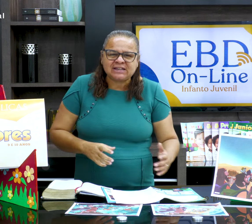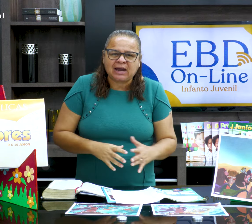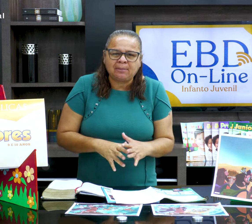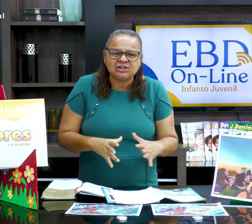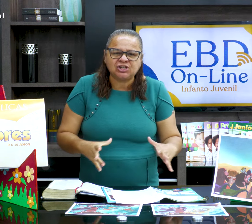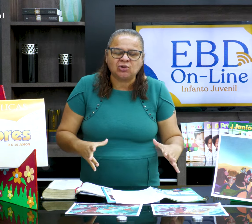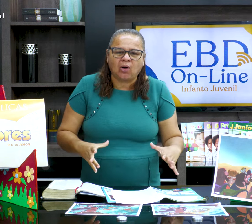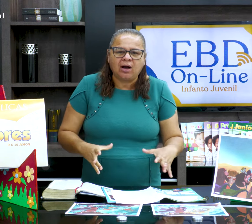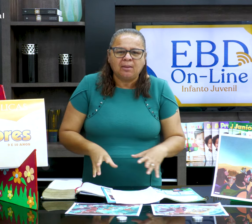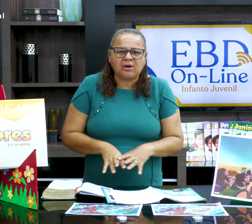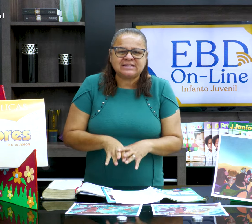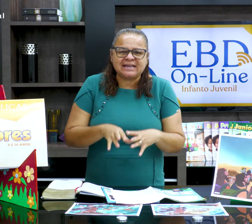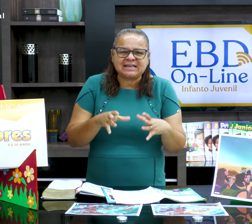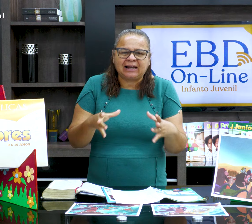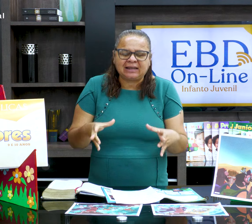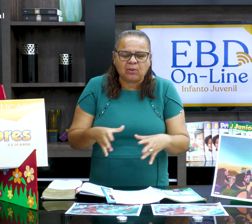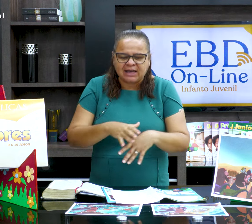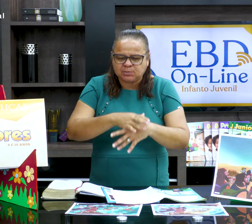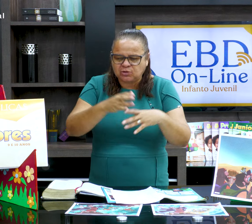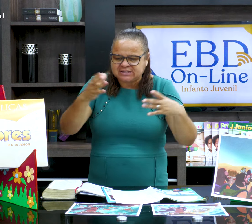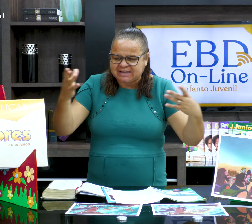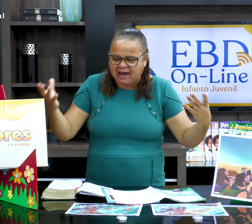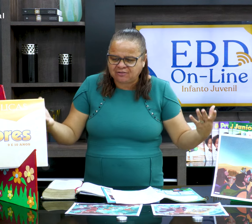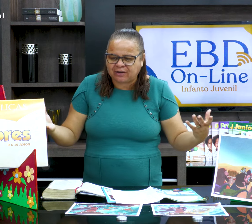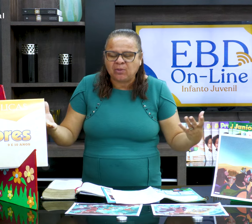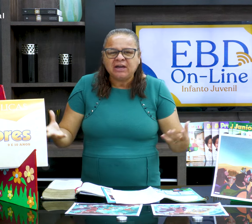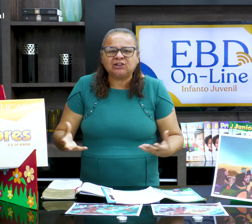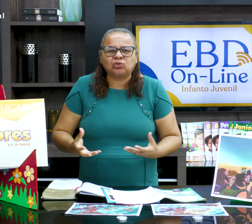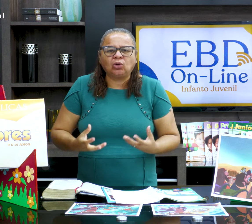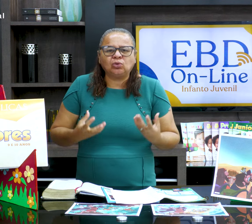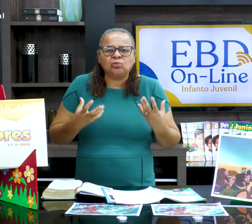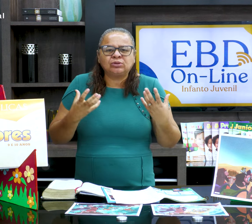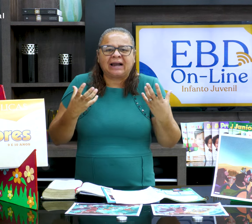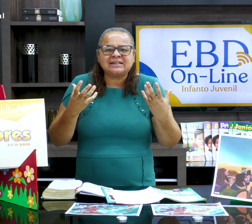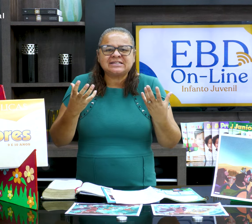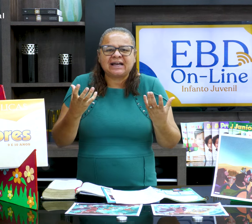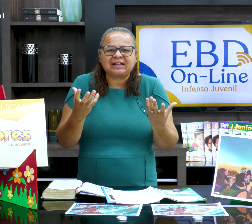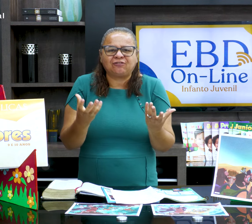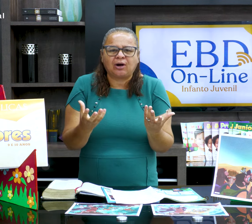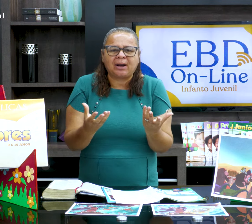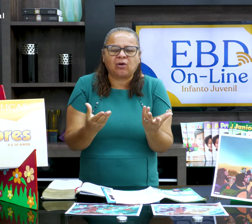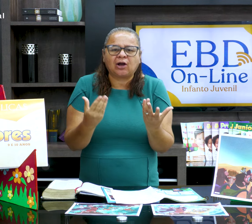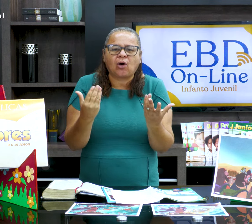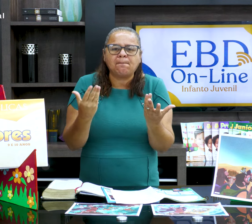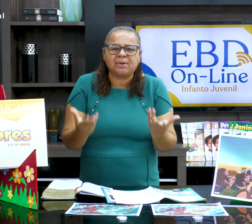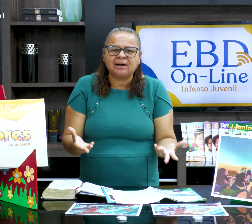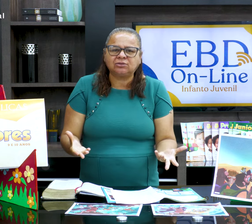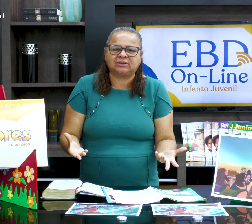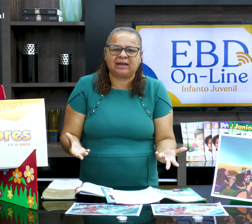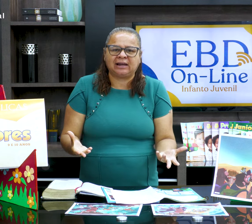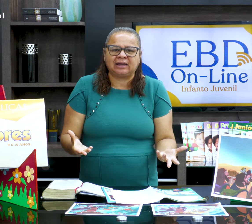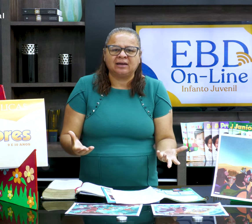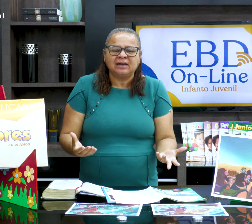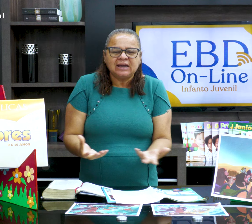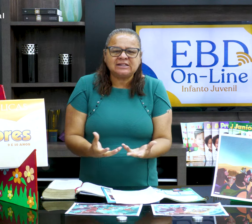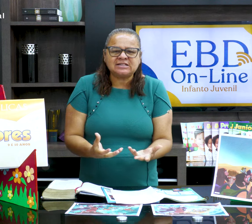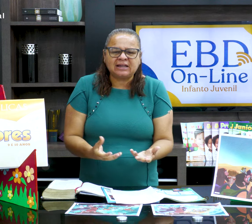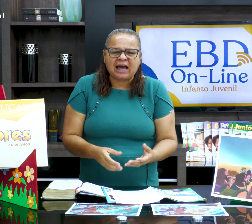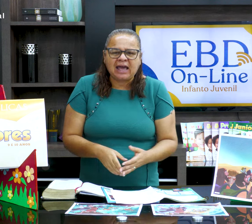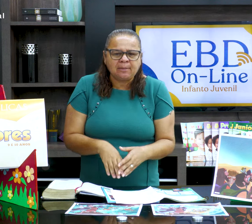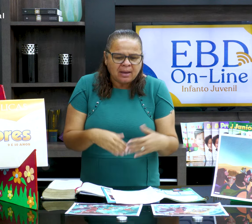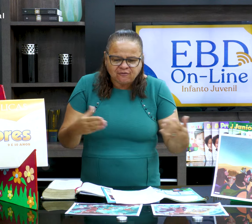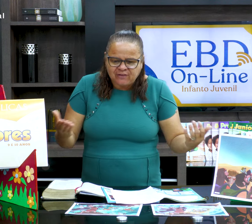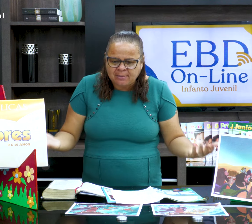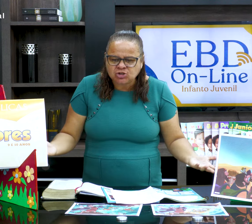porque você já imaginou Moisés ali o responsável e todo mundo ali De certa forma agora cobrando dele e